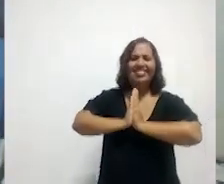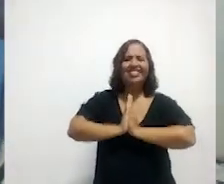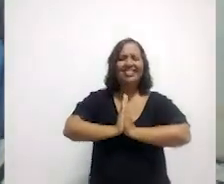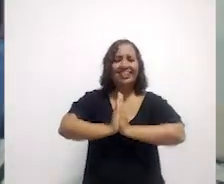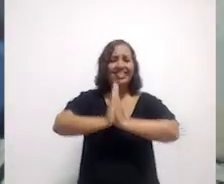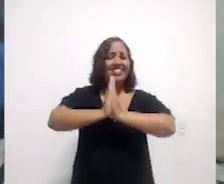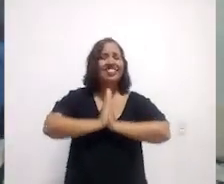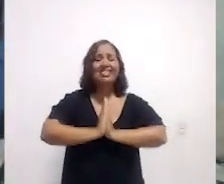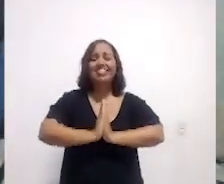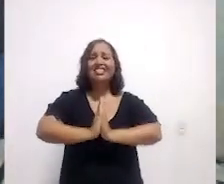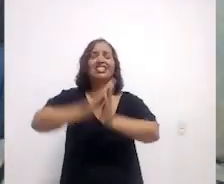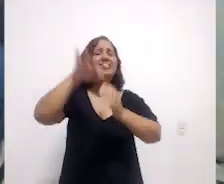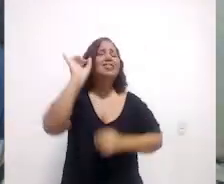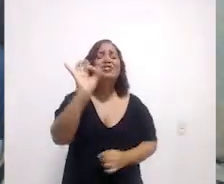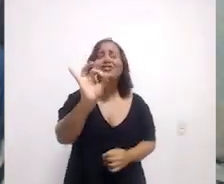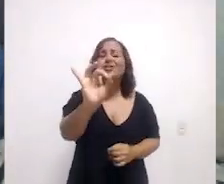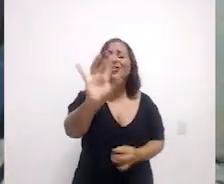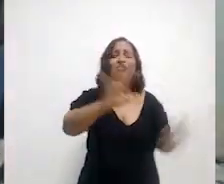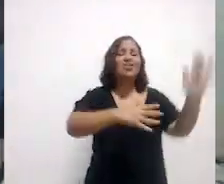adorarei